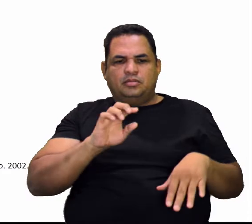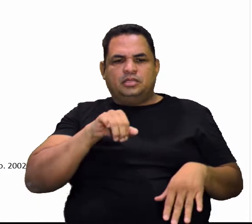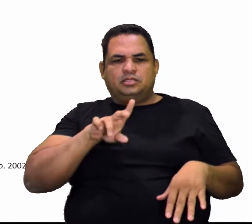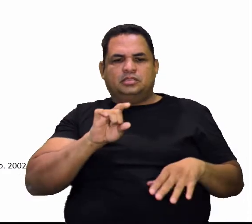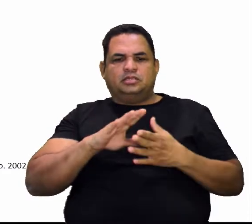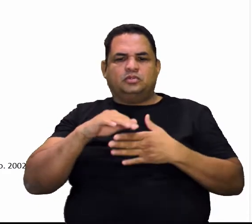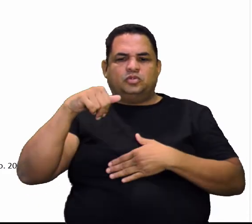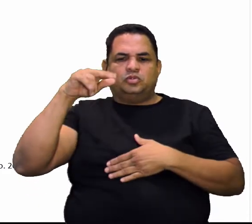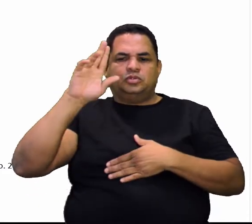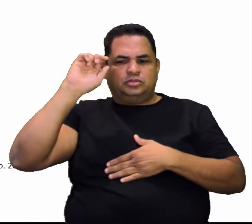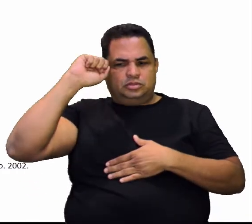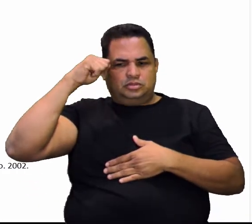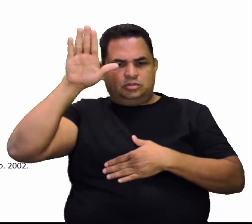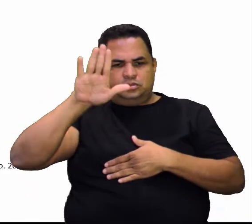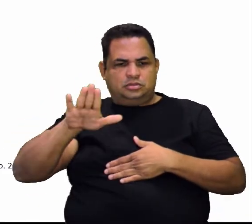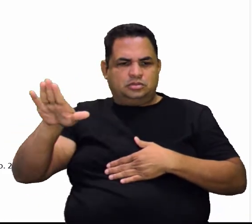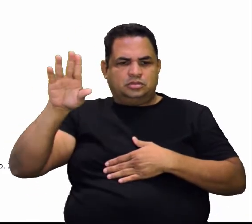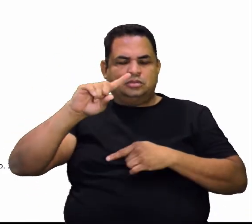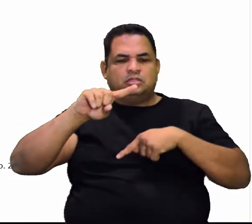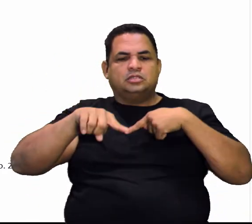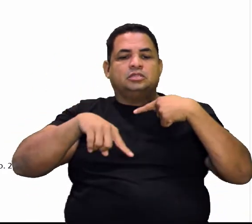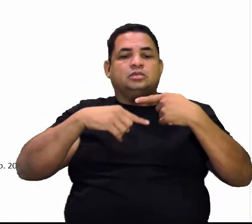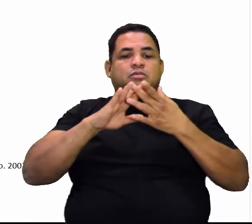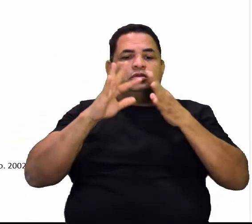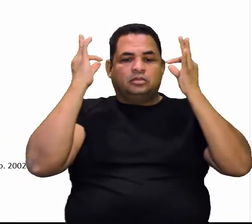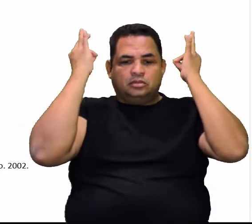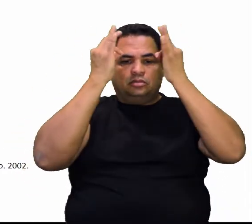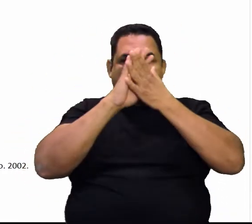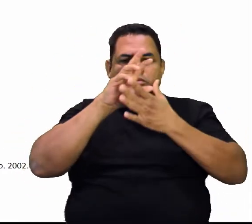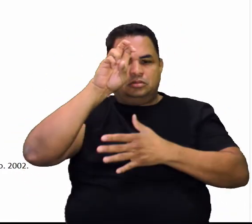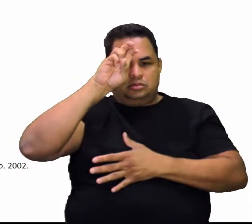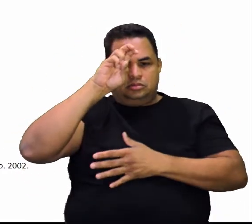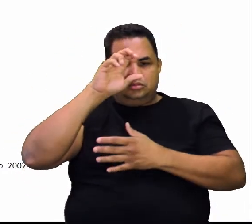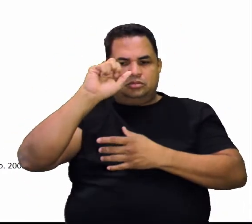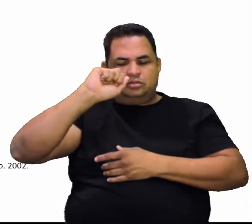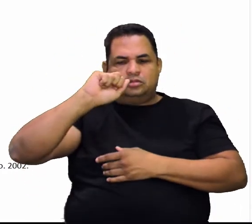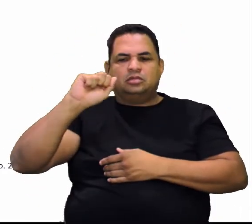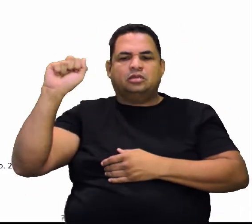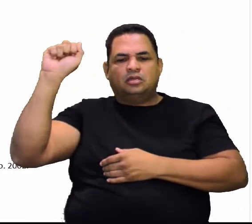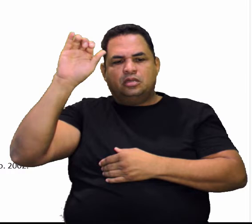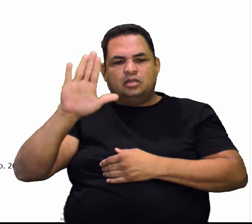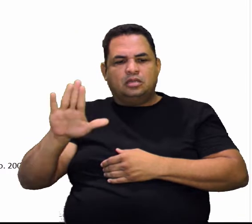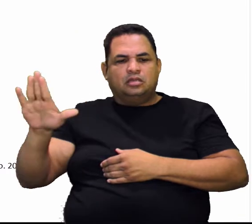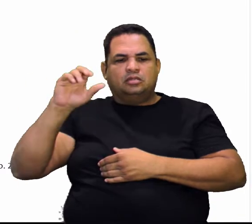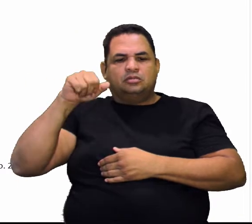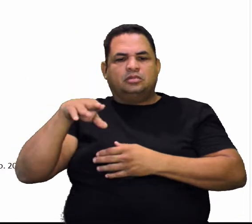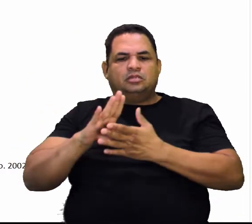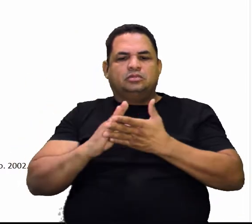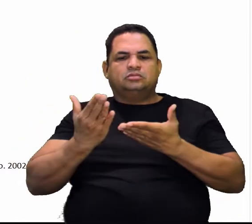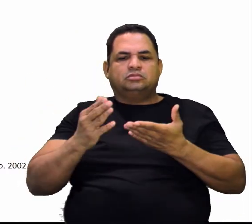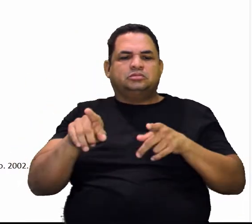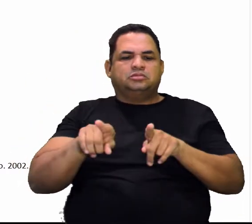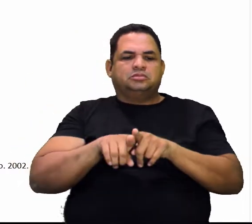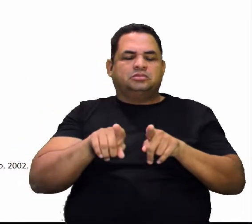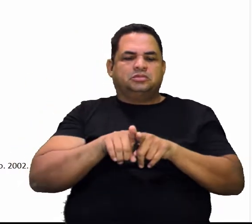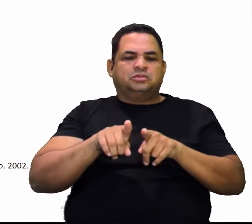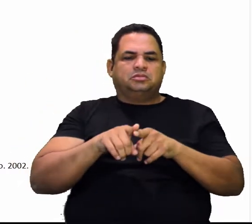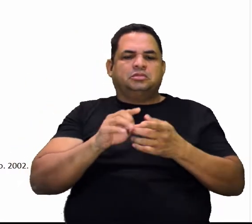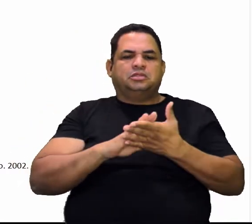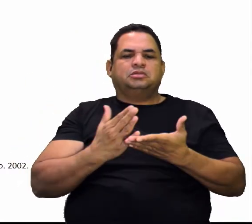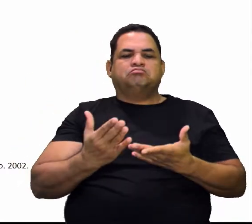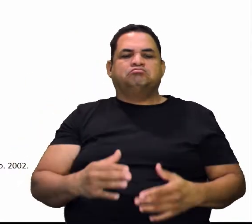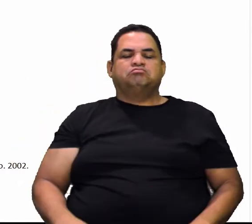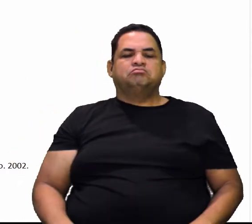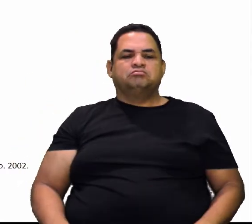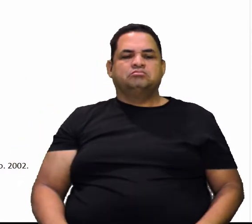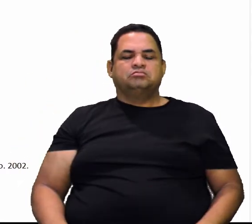África. Depois, Grécia, Egito, Ásia Menor, caíram nas mãos dos romanos.